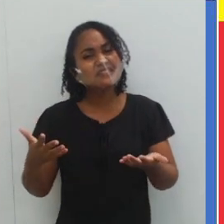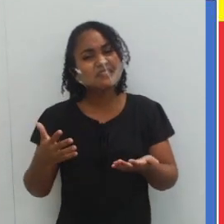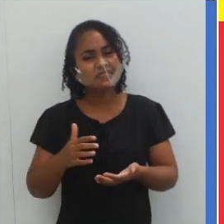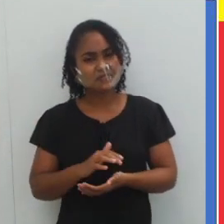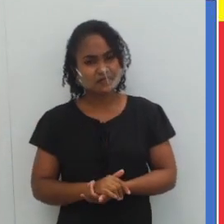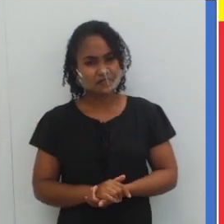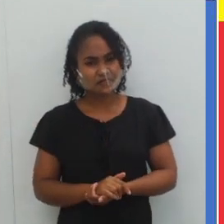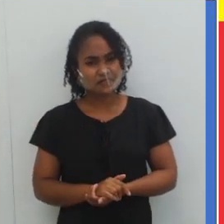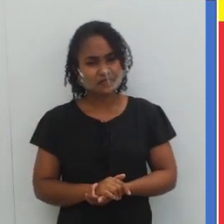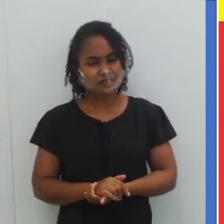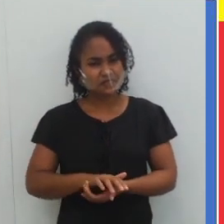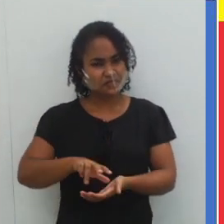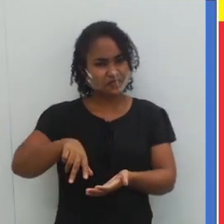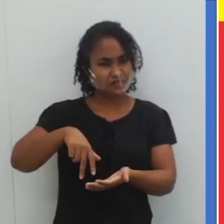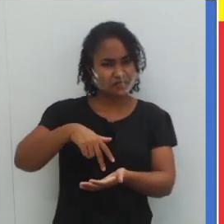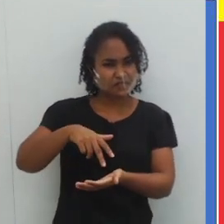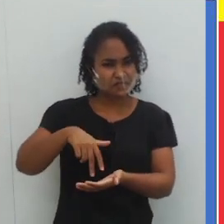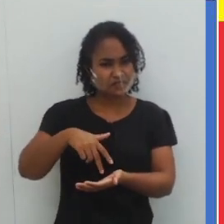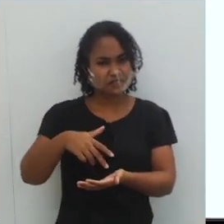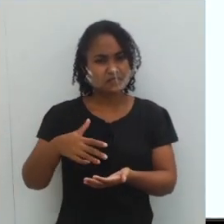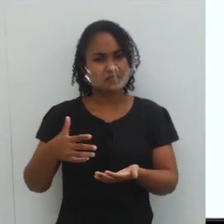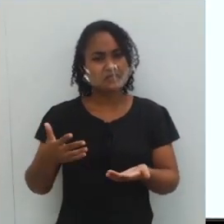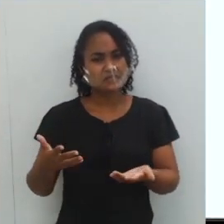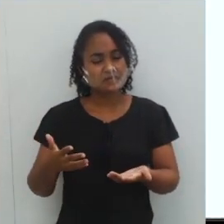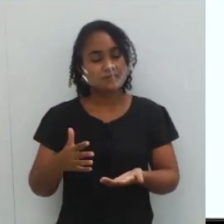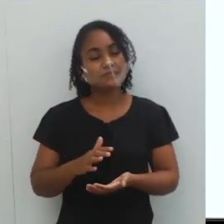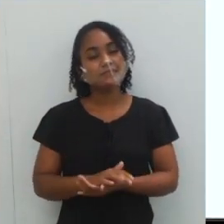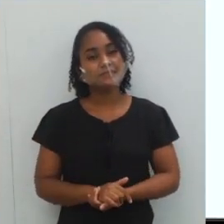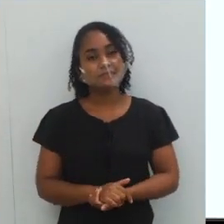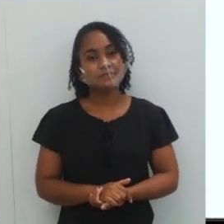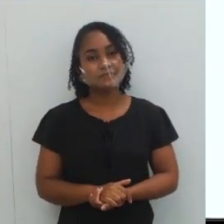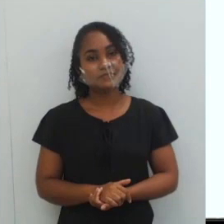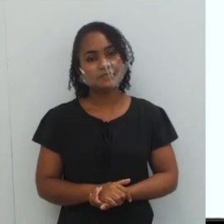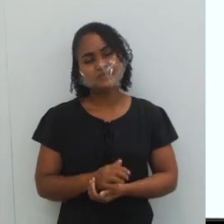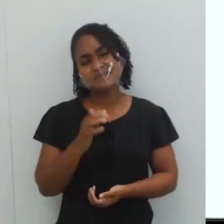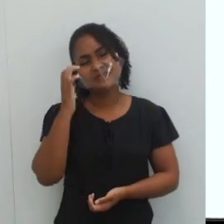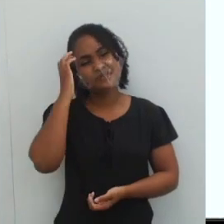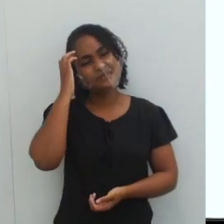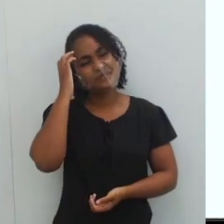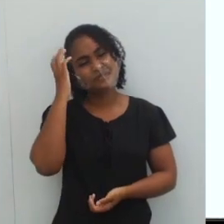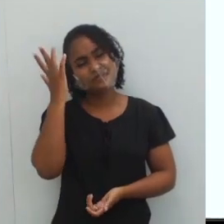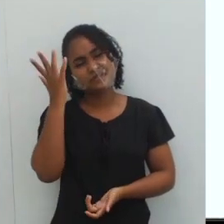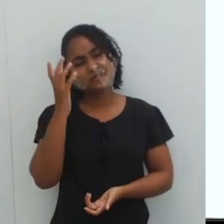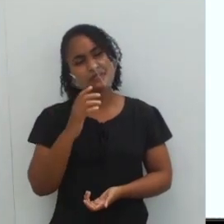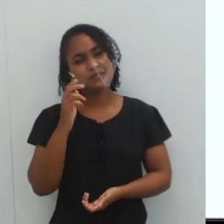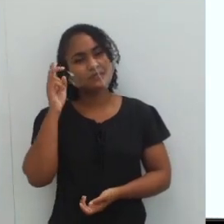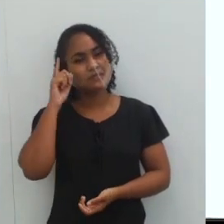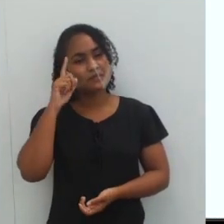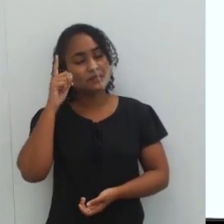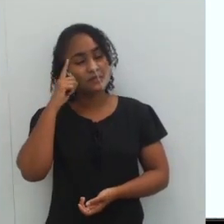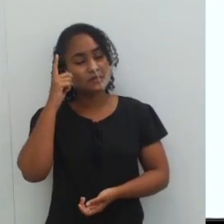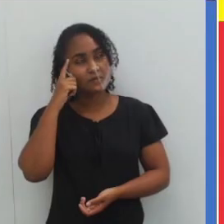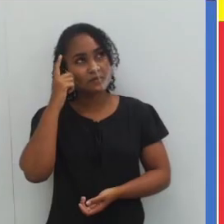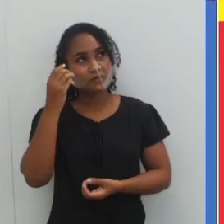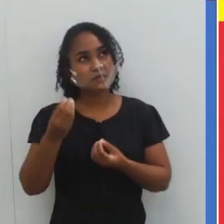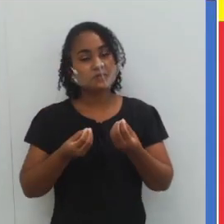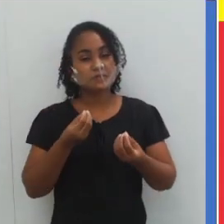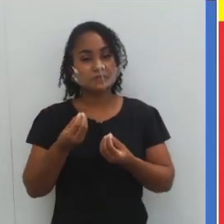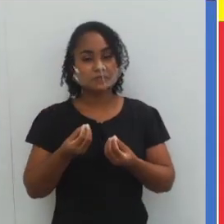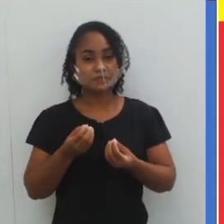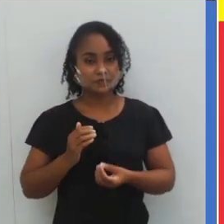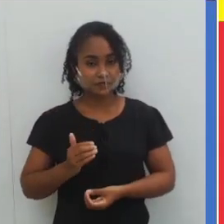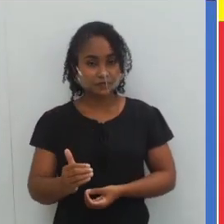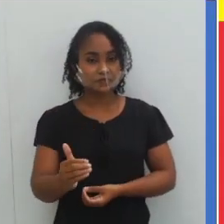dancing? Eles estavam dançando? Olha aí como é fácil para a gente pensar.